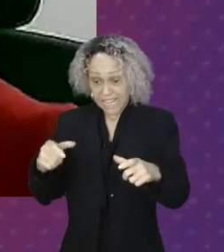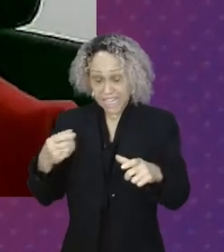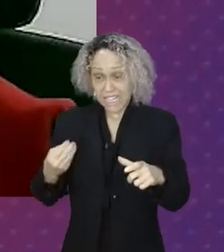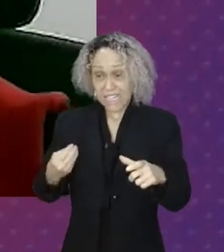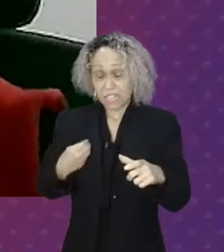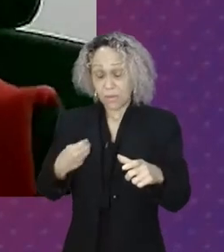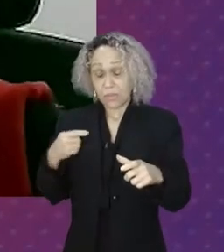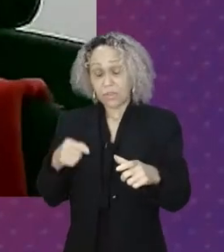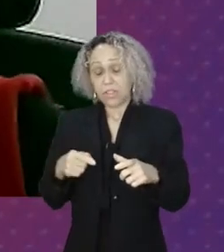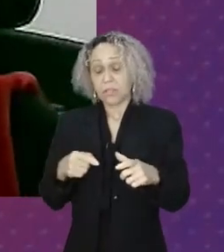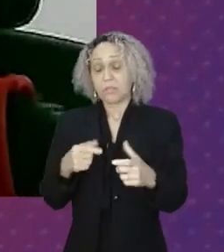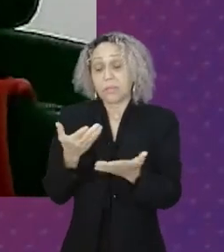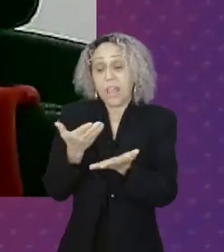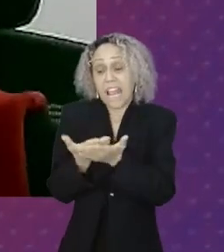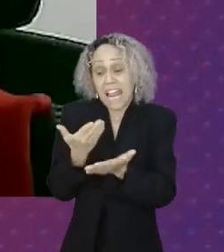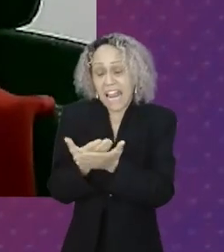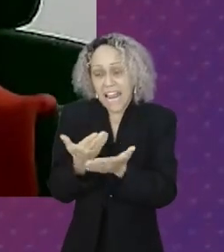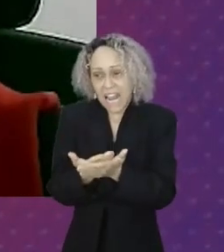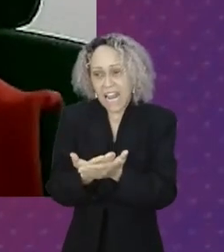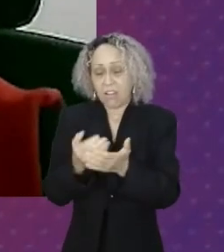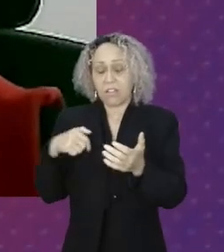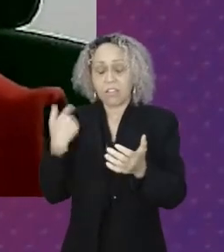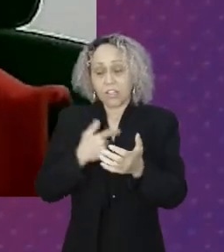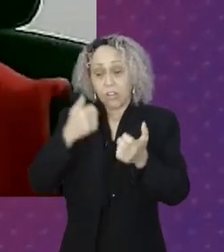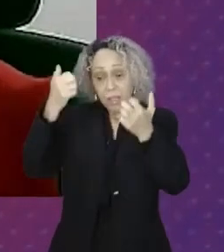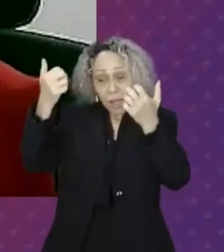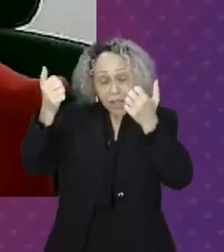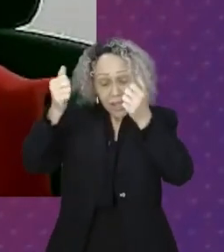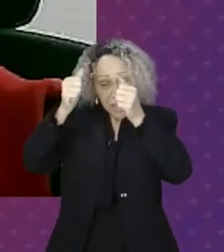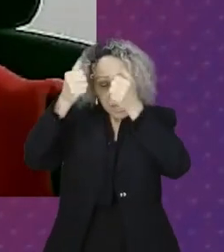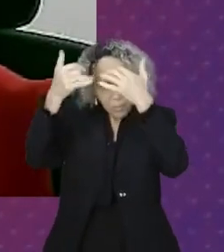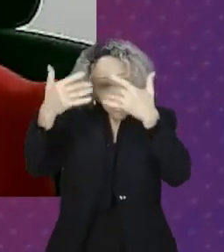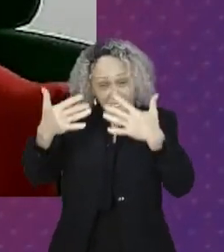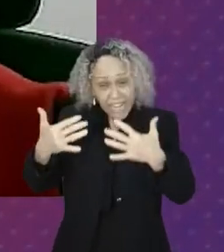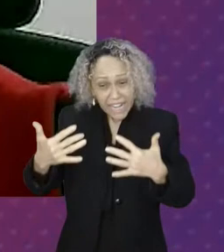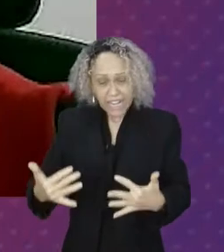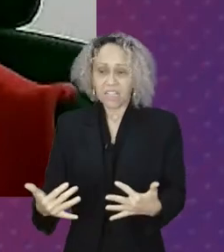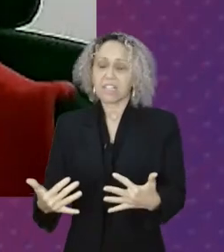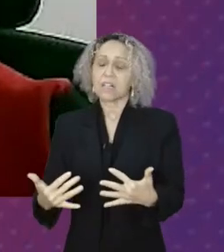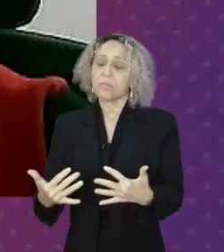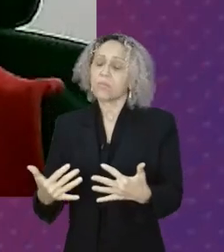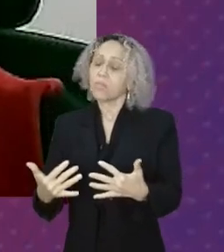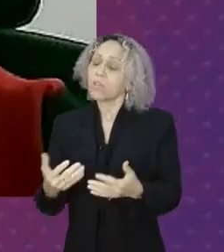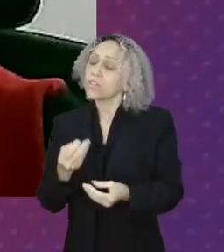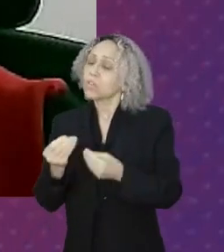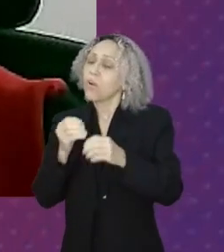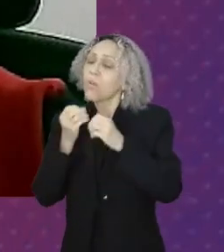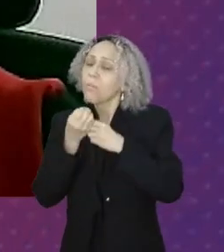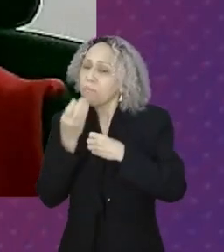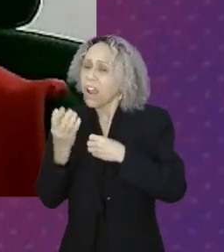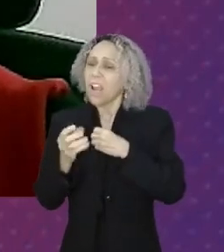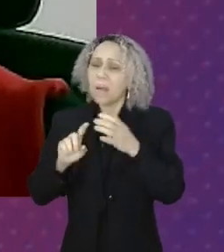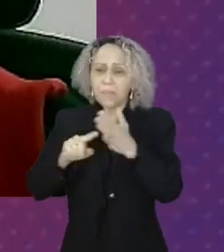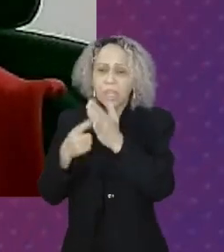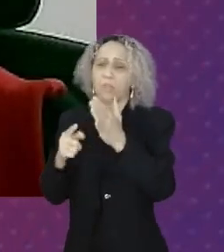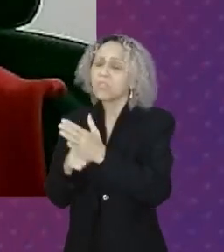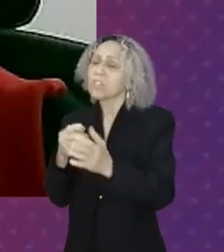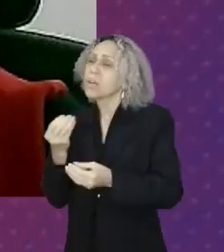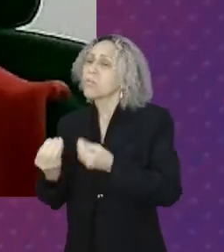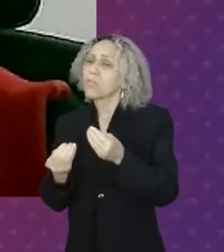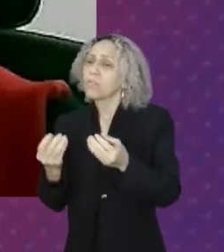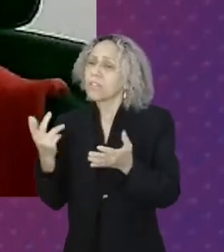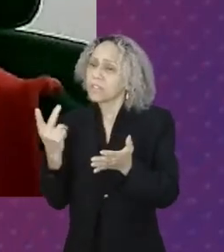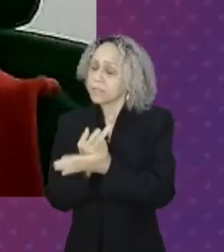divulgação dessa, que não é nova, modalidade de perseguição das mulheres. A violência política